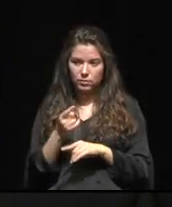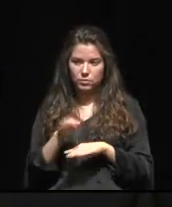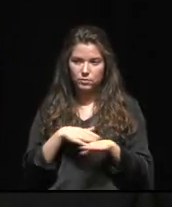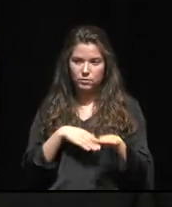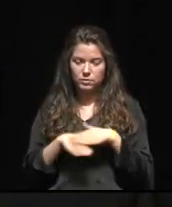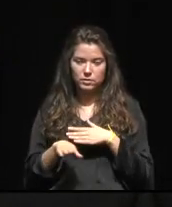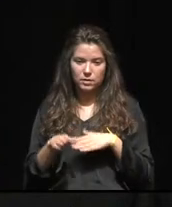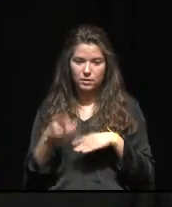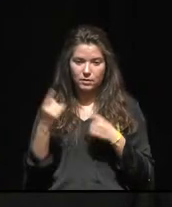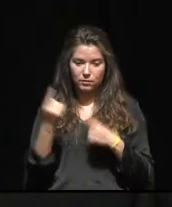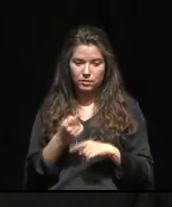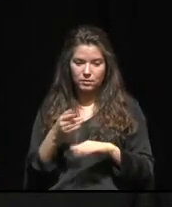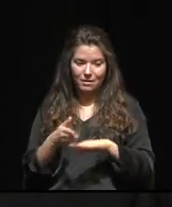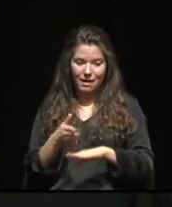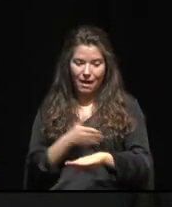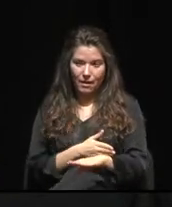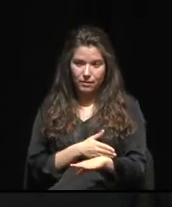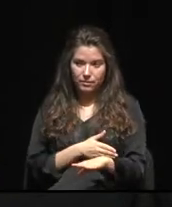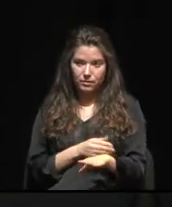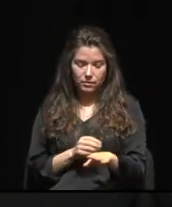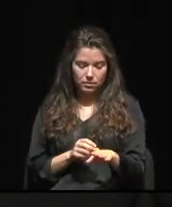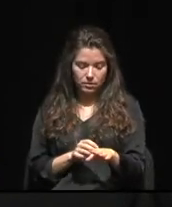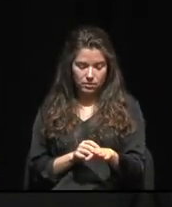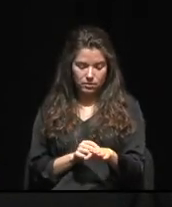devia ter sido feito